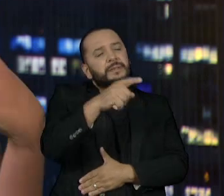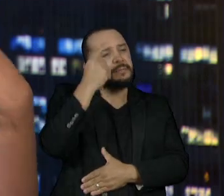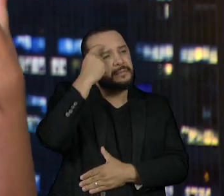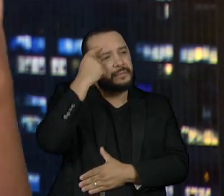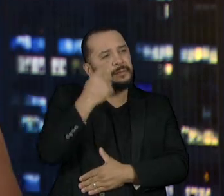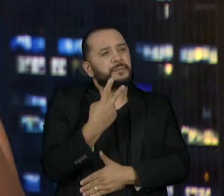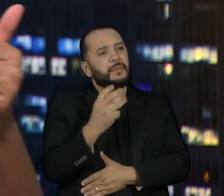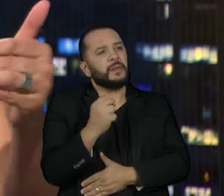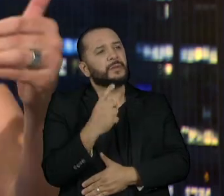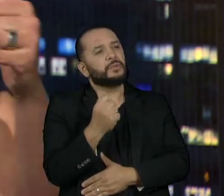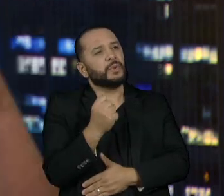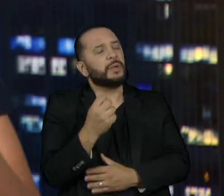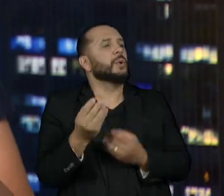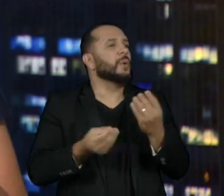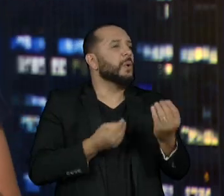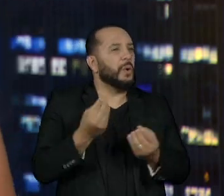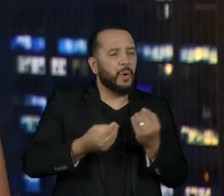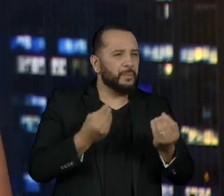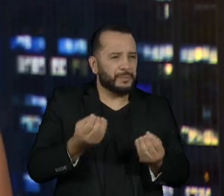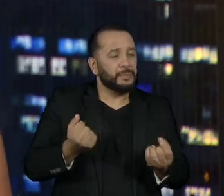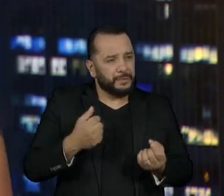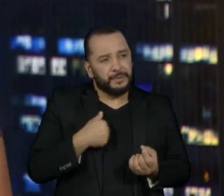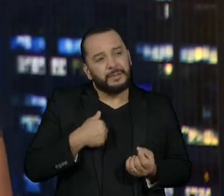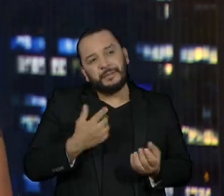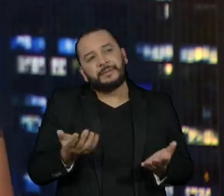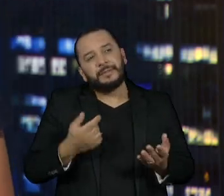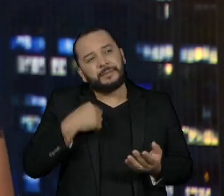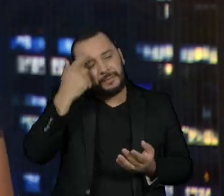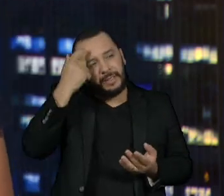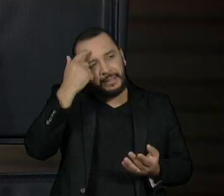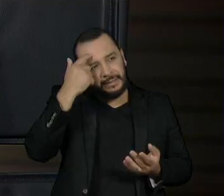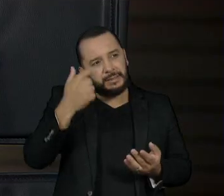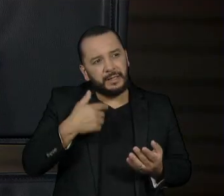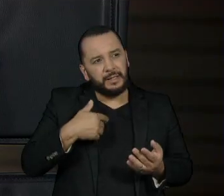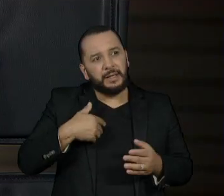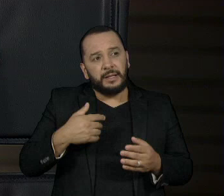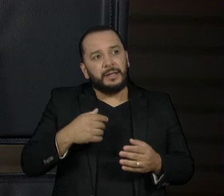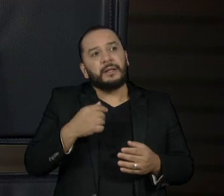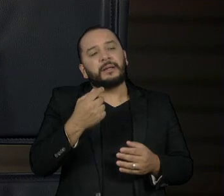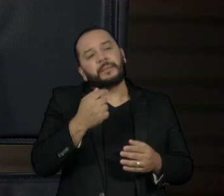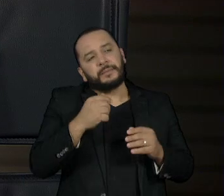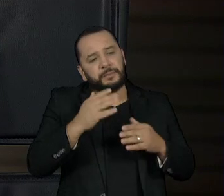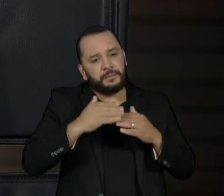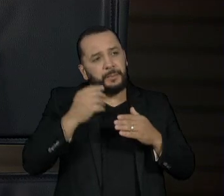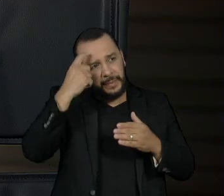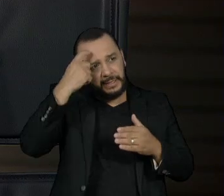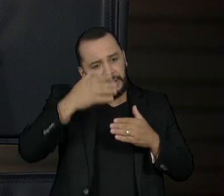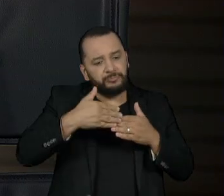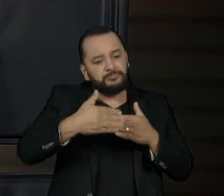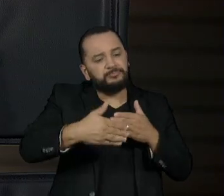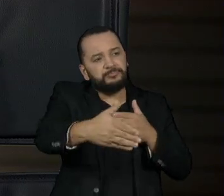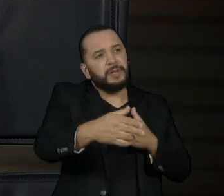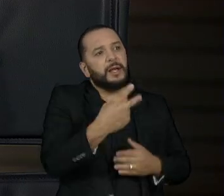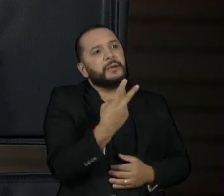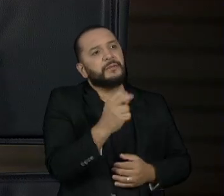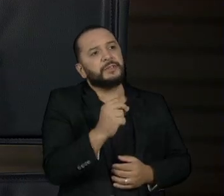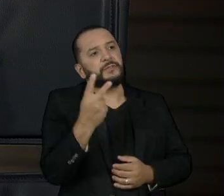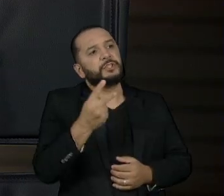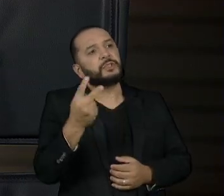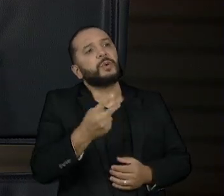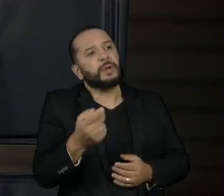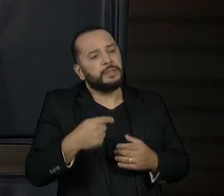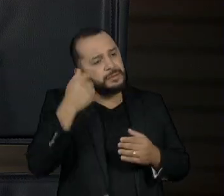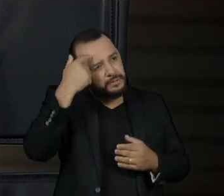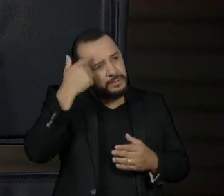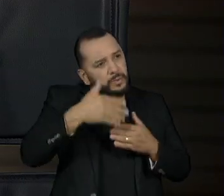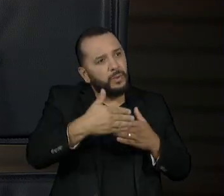onda bolsonarista em relação ao que aconteceu nessas eleições, professora? Bom, acho que a gente precisa separar 3